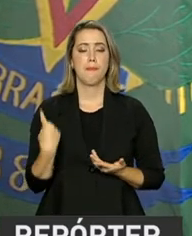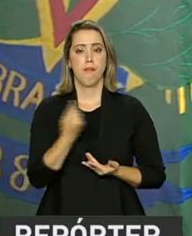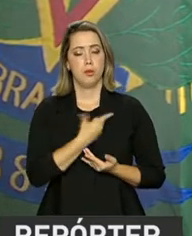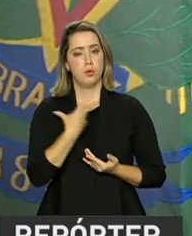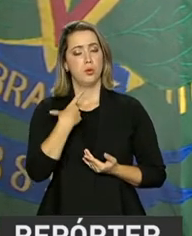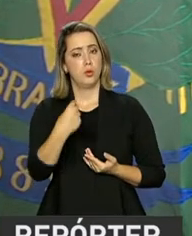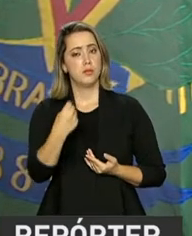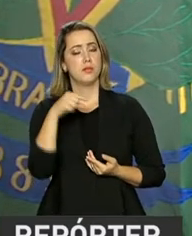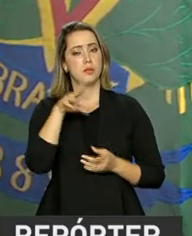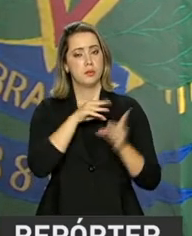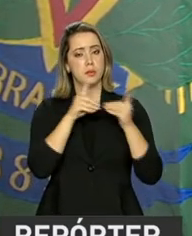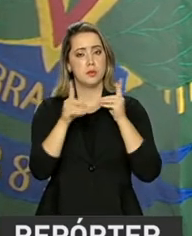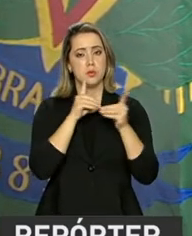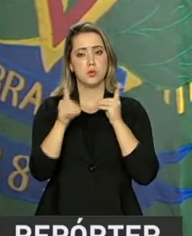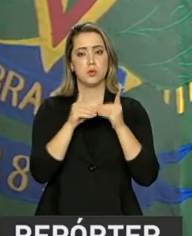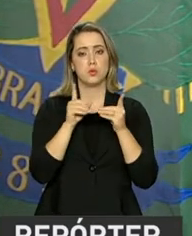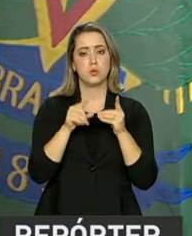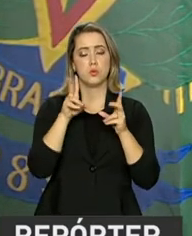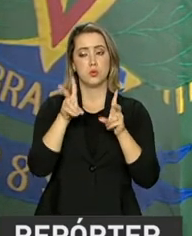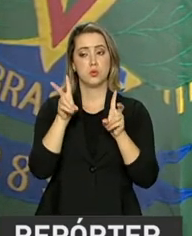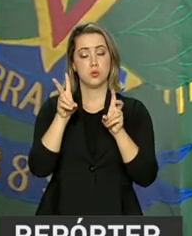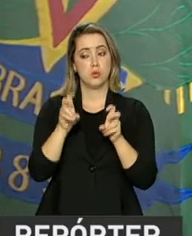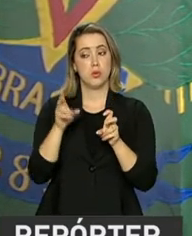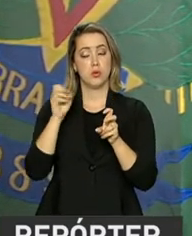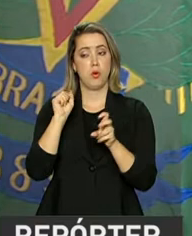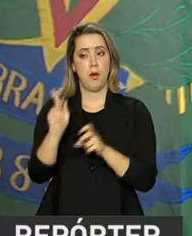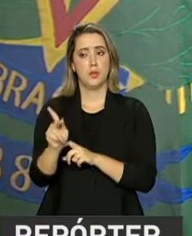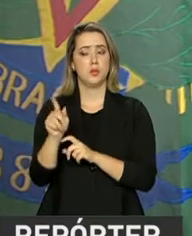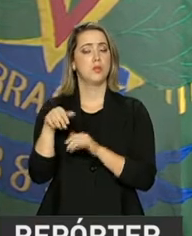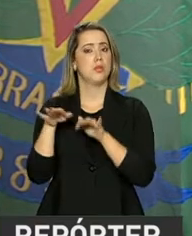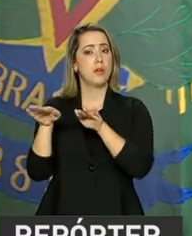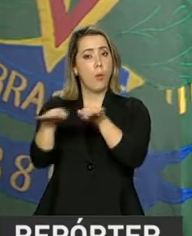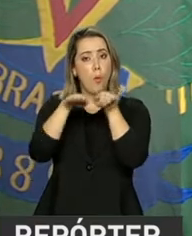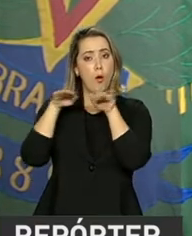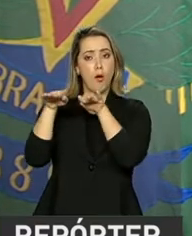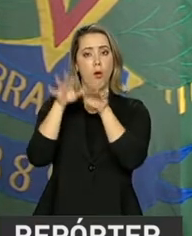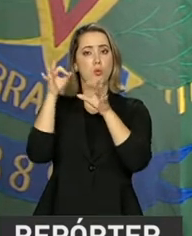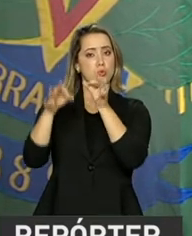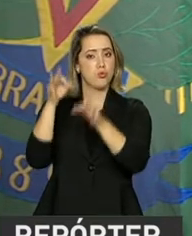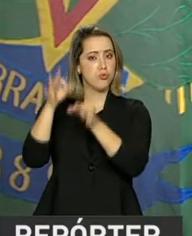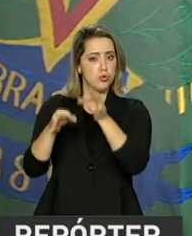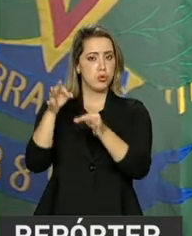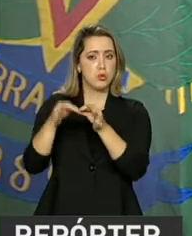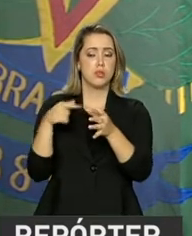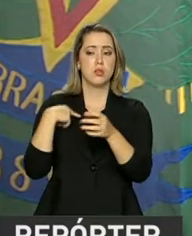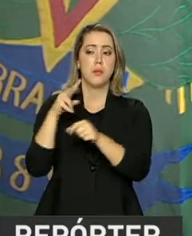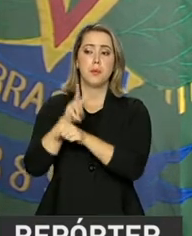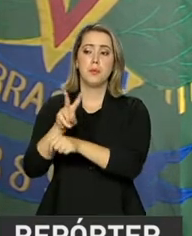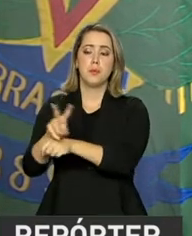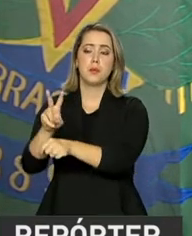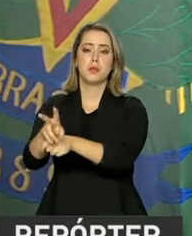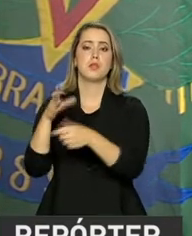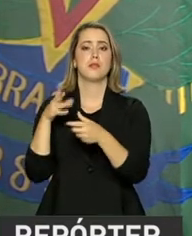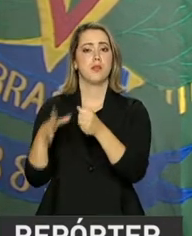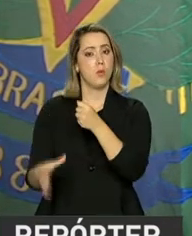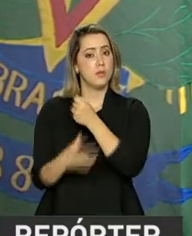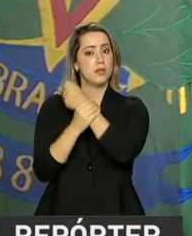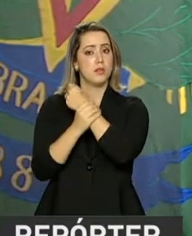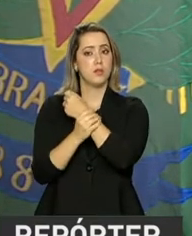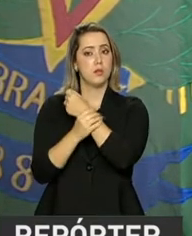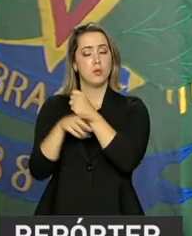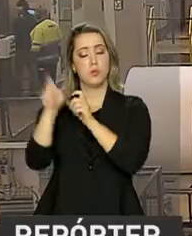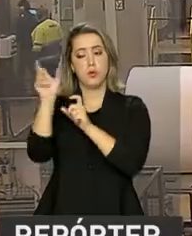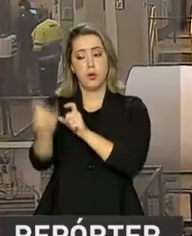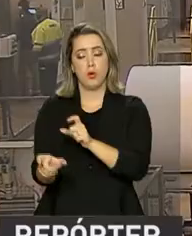deste debate como a previdência sem privilégios mais justa e com proteção assegurada aos mais